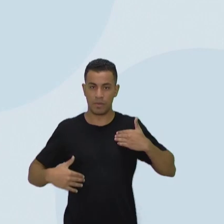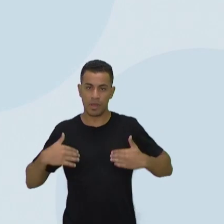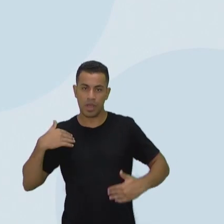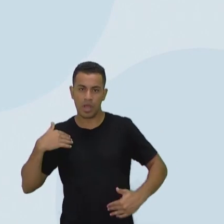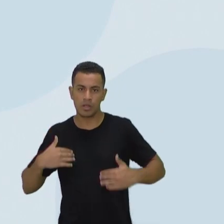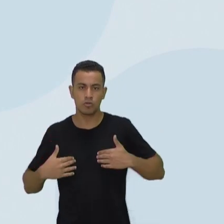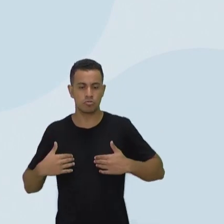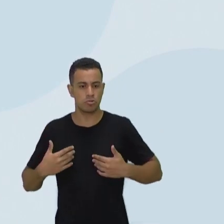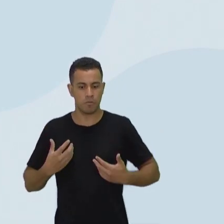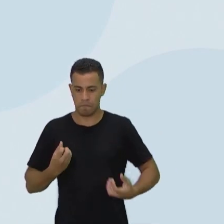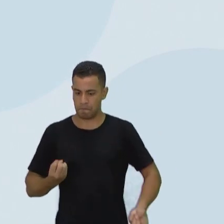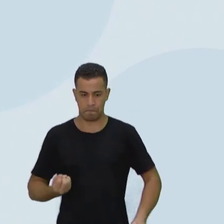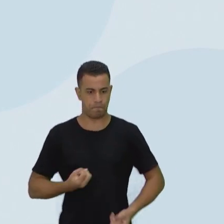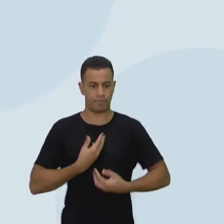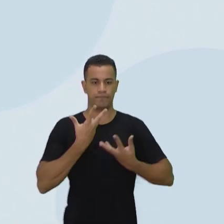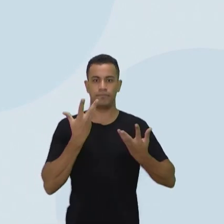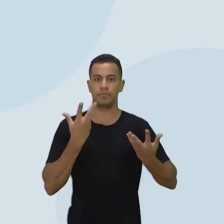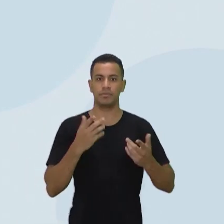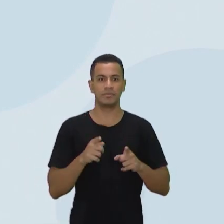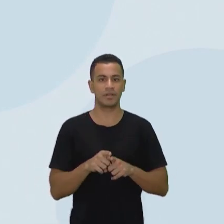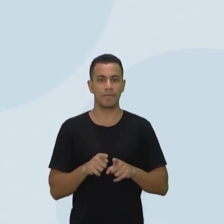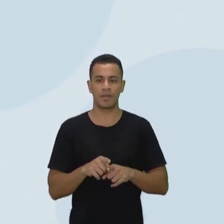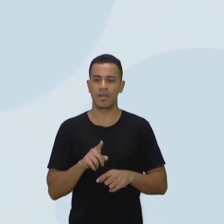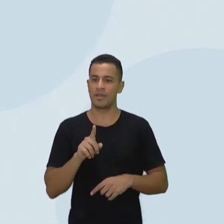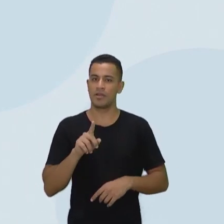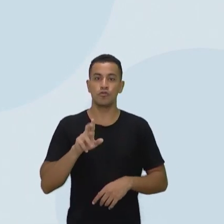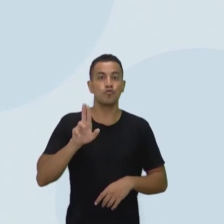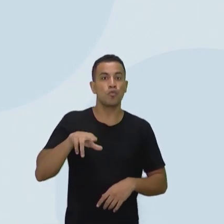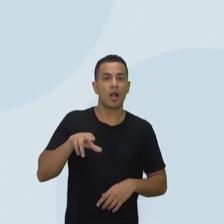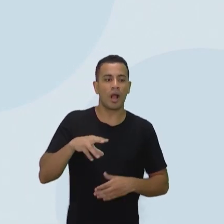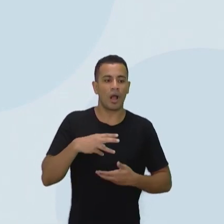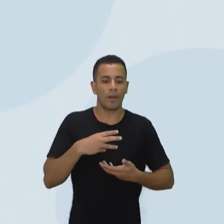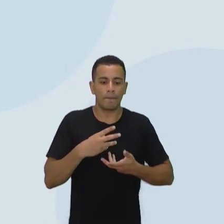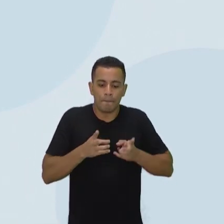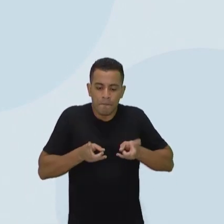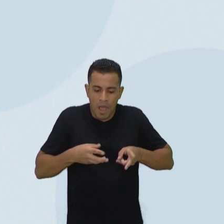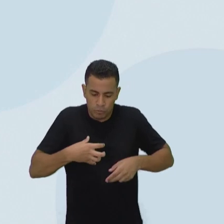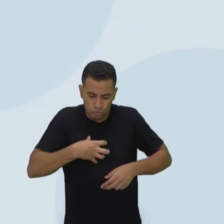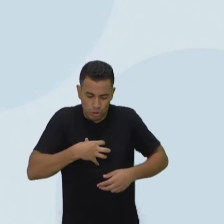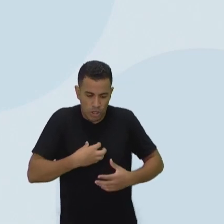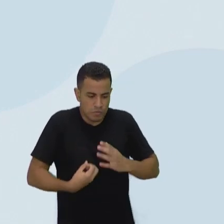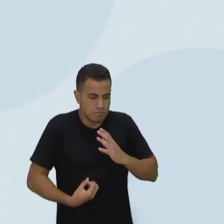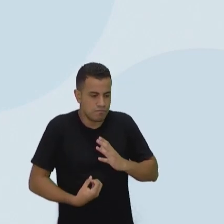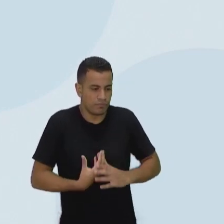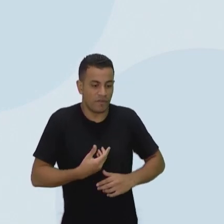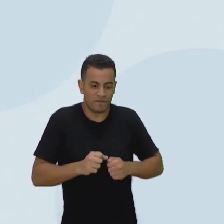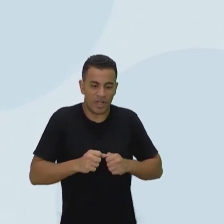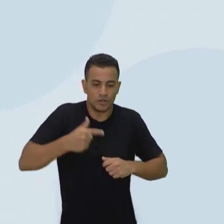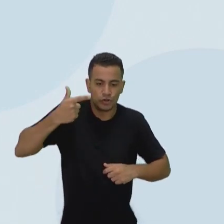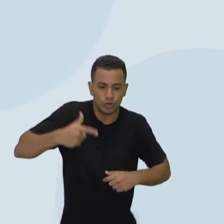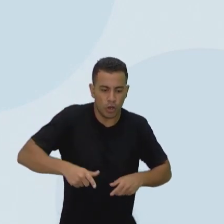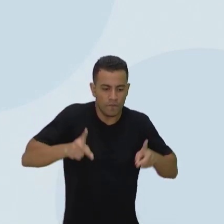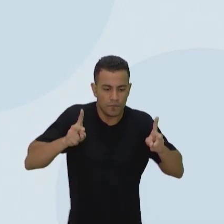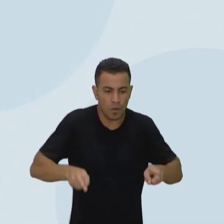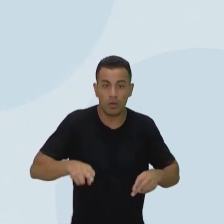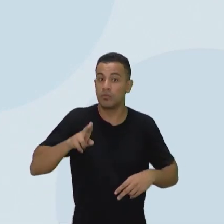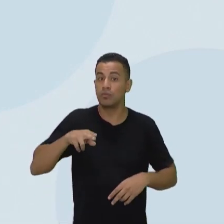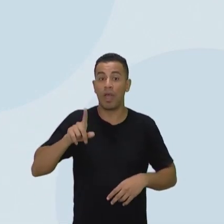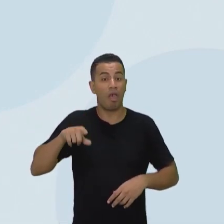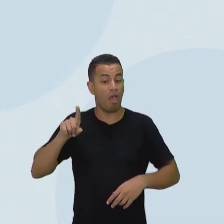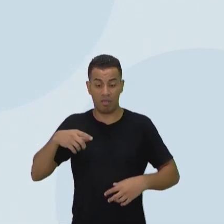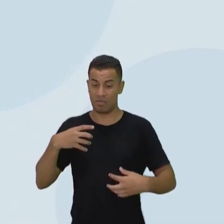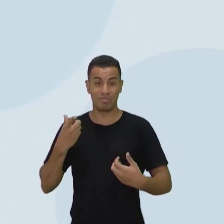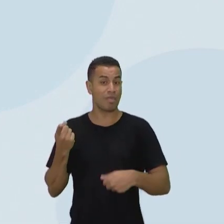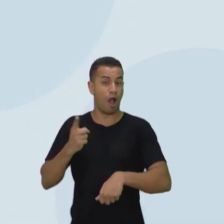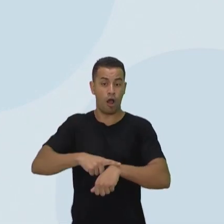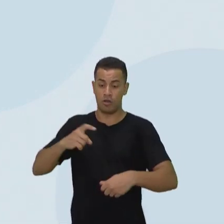improvisação, que nunca se repete da mesma maneira e a cada nova apresentação. Eu estava lendo também que ele fala